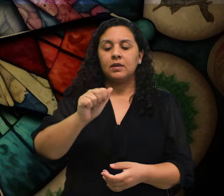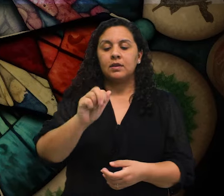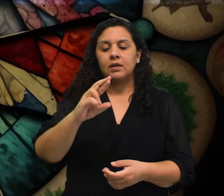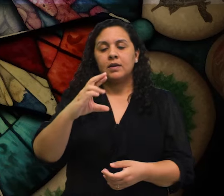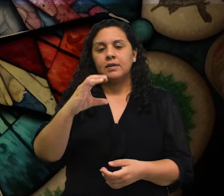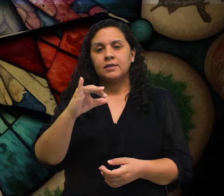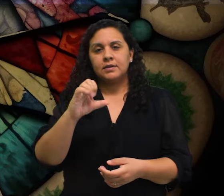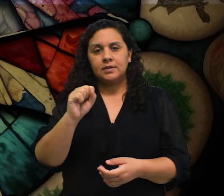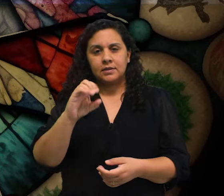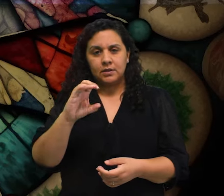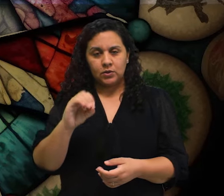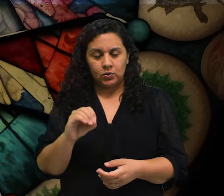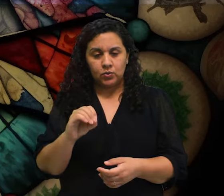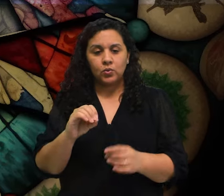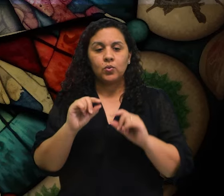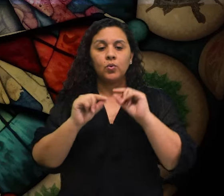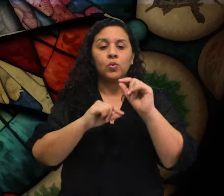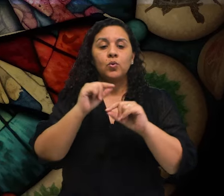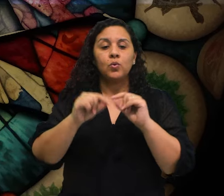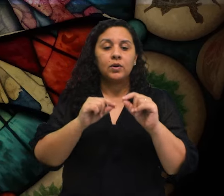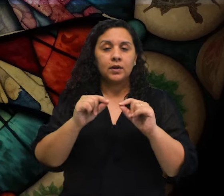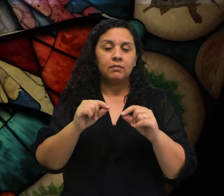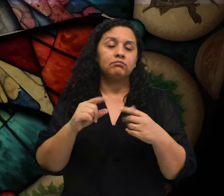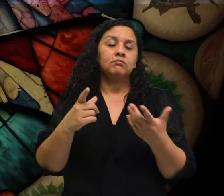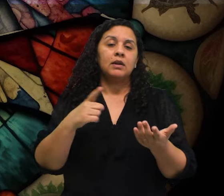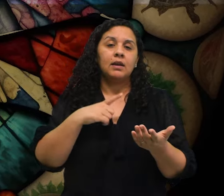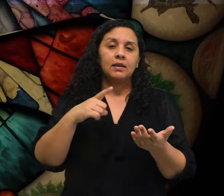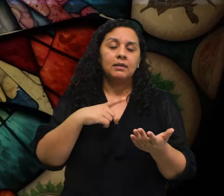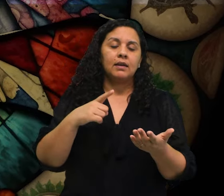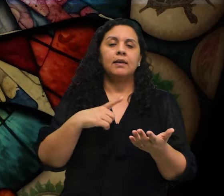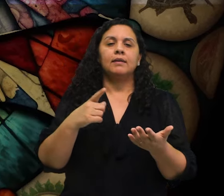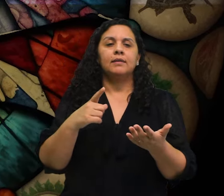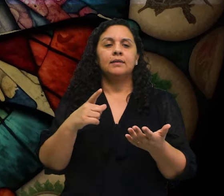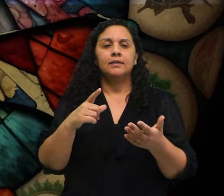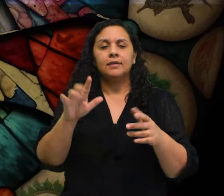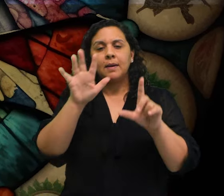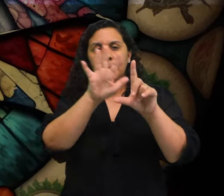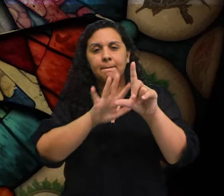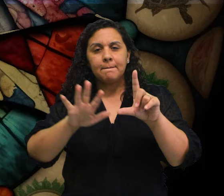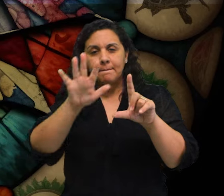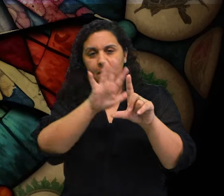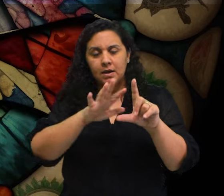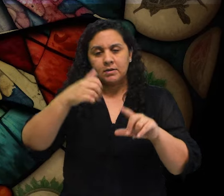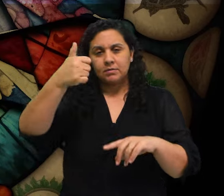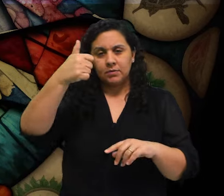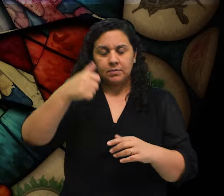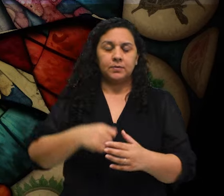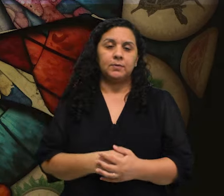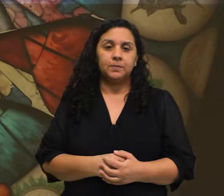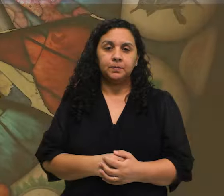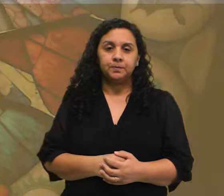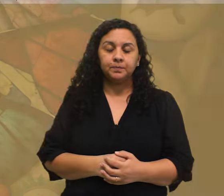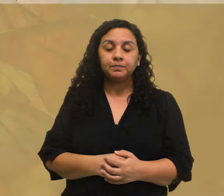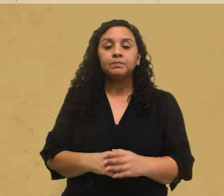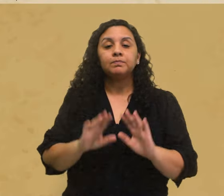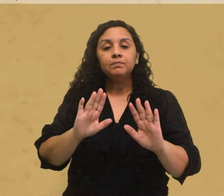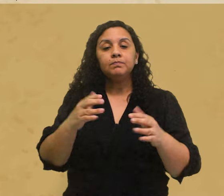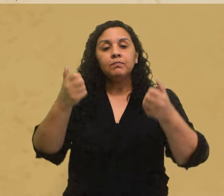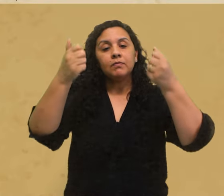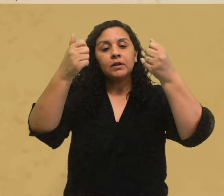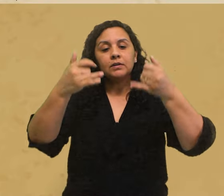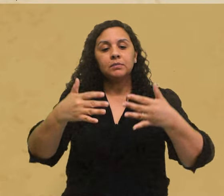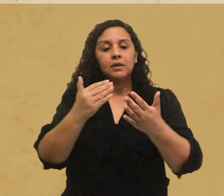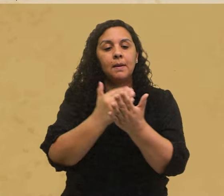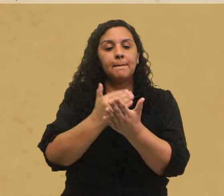Narciso na sua condição arquetípica e de imagem primordial. Nós